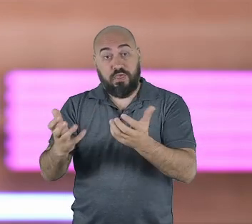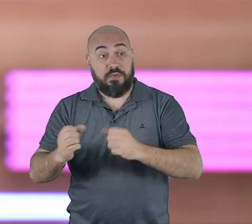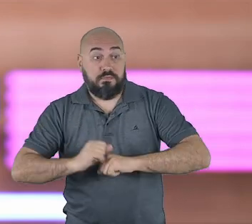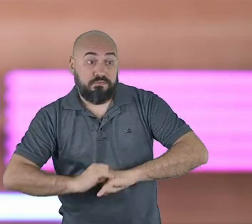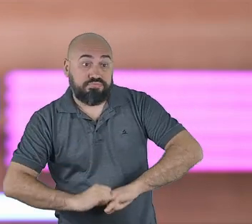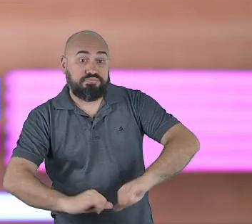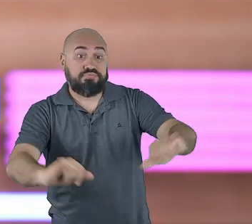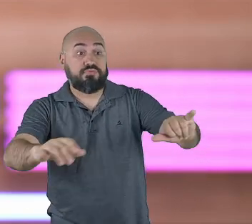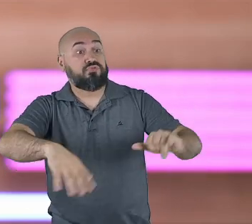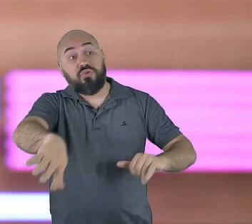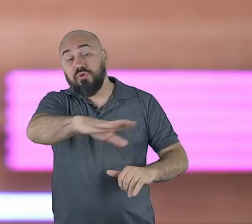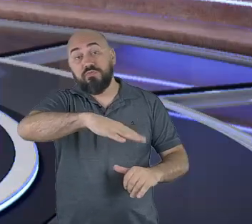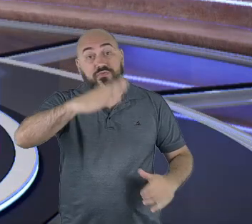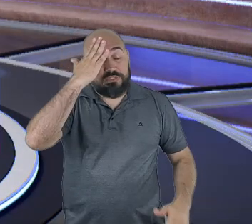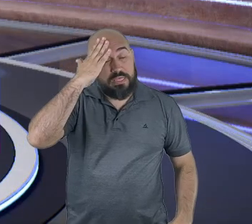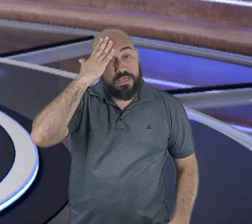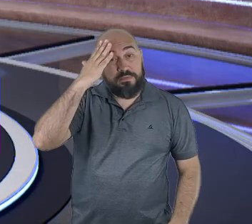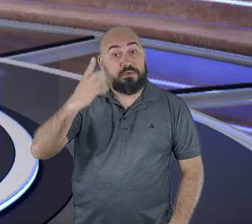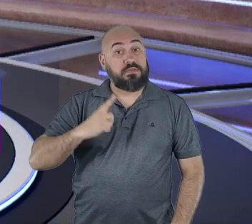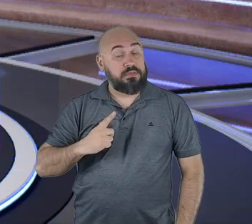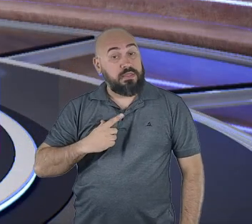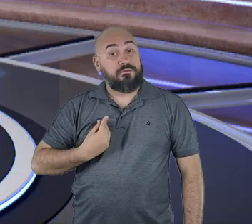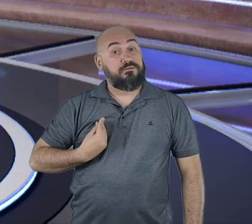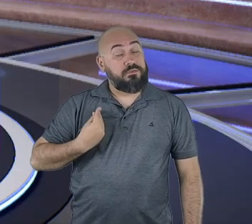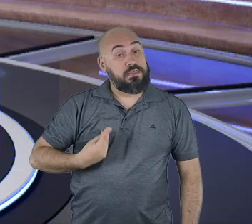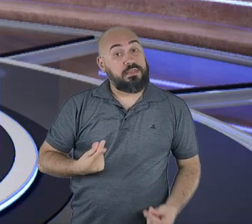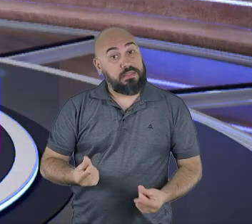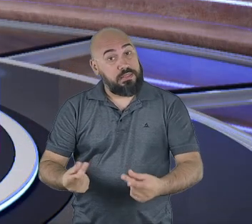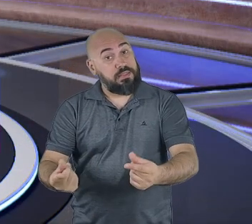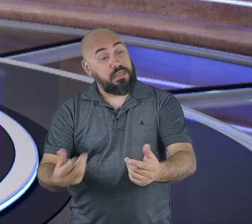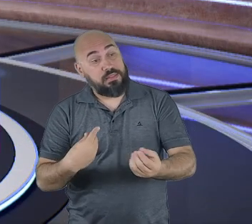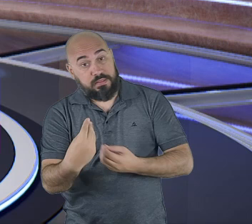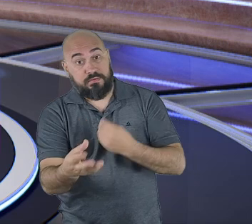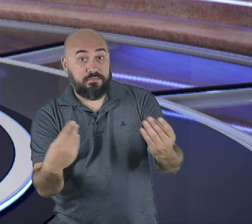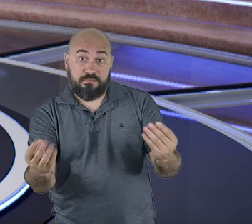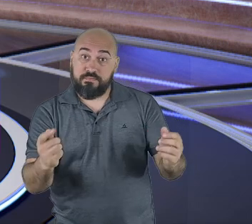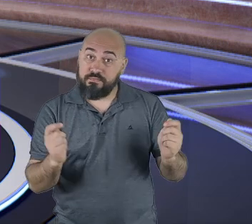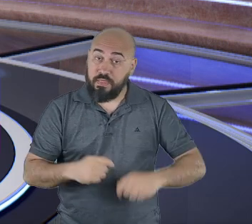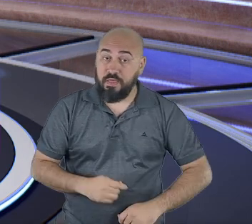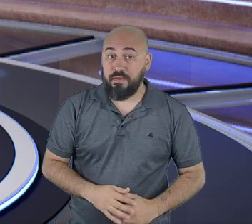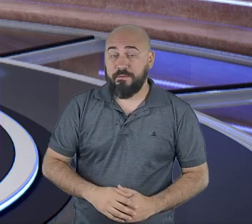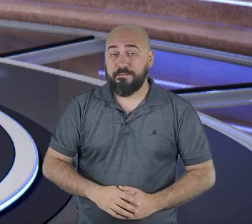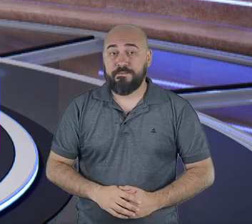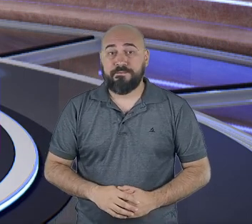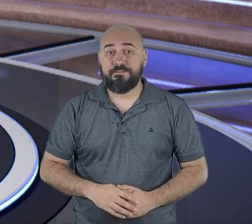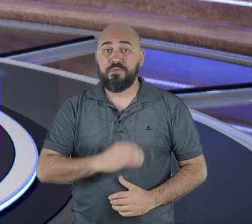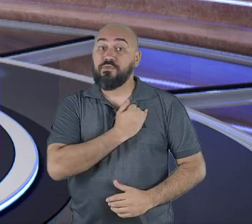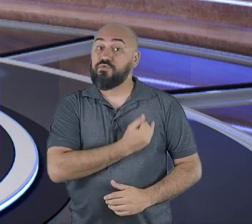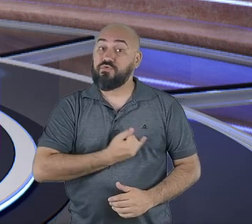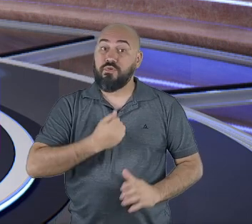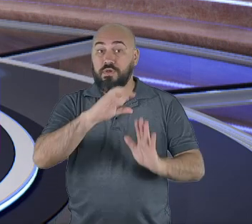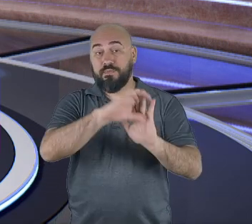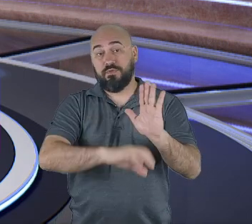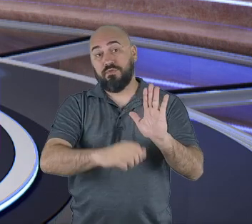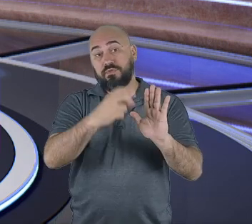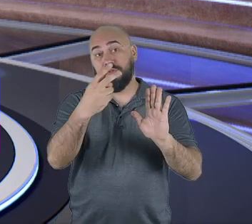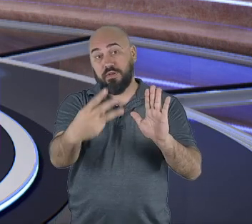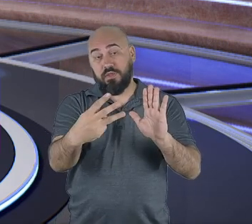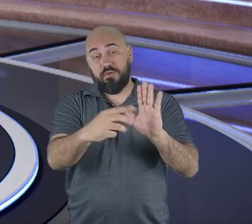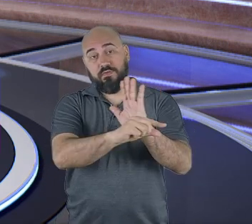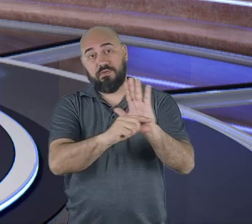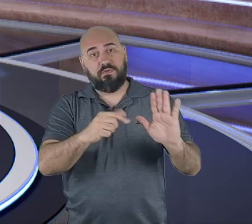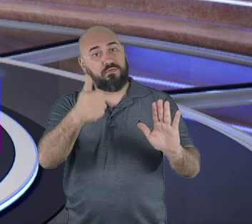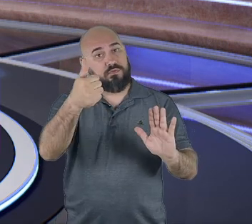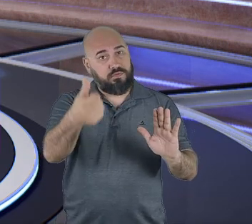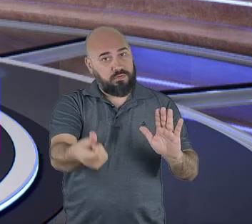eterna. O resumo está em João capítulo 3, versículo 16, que é um dos